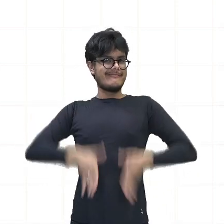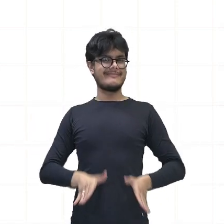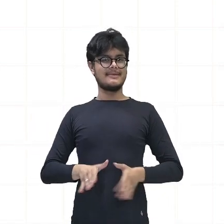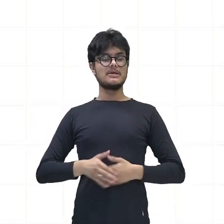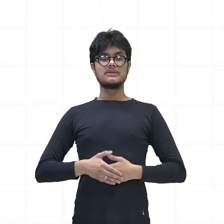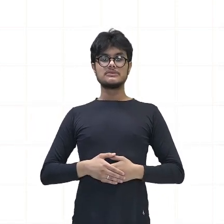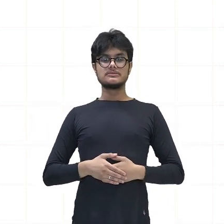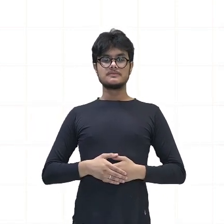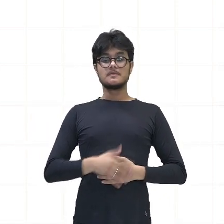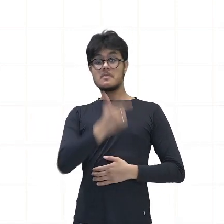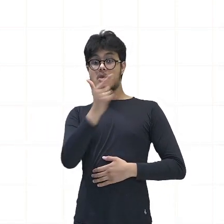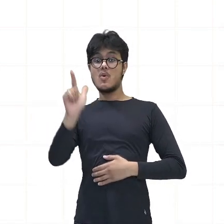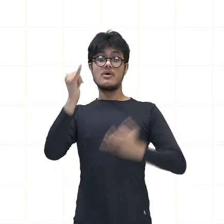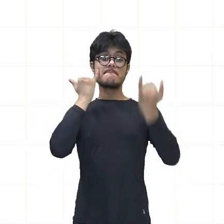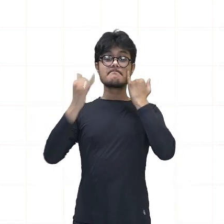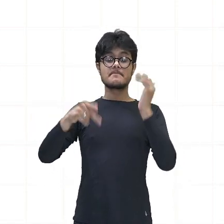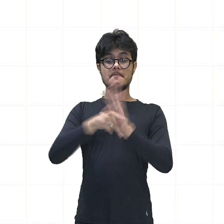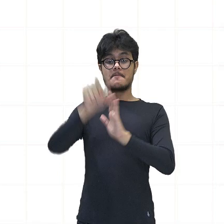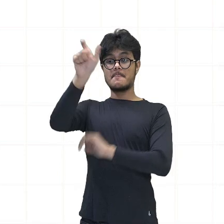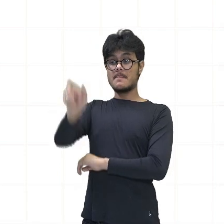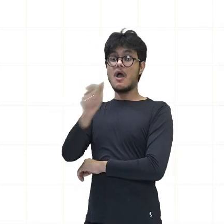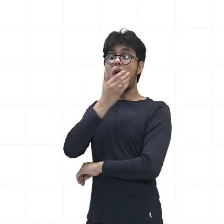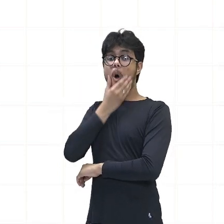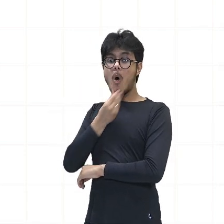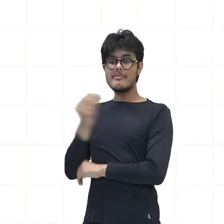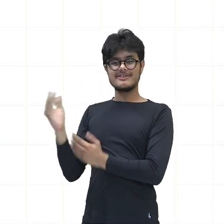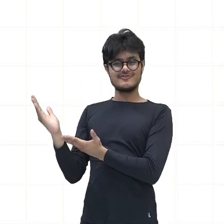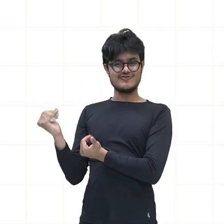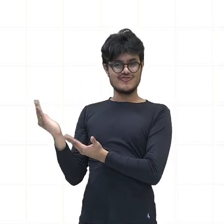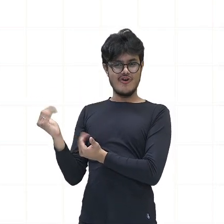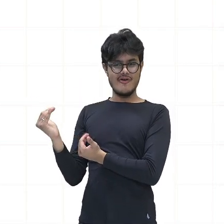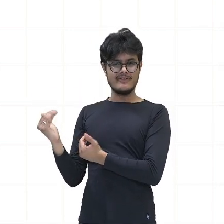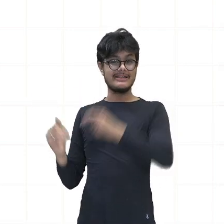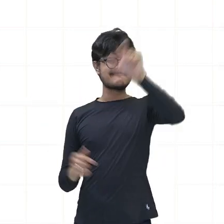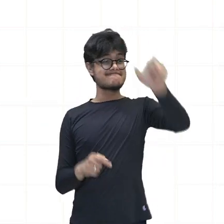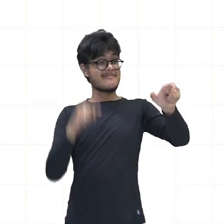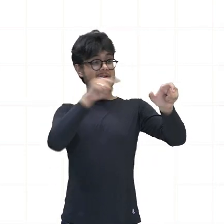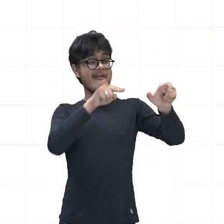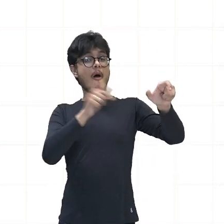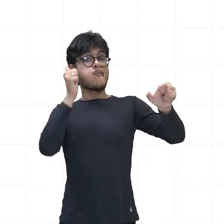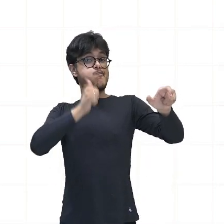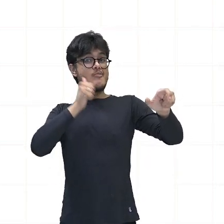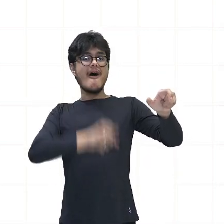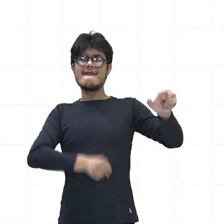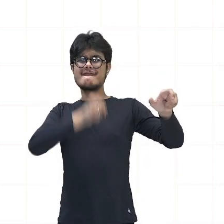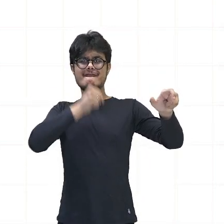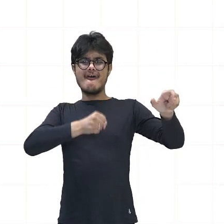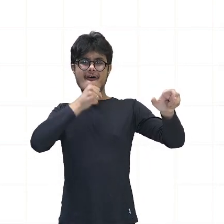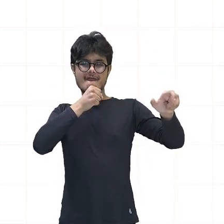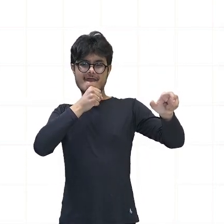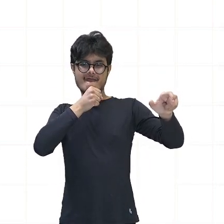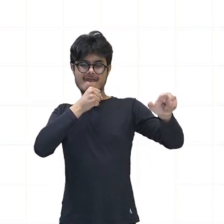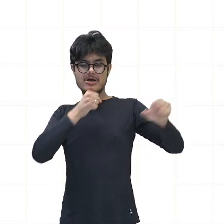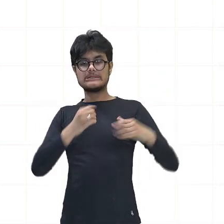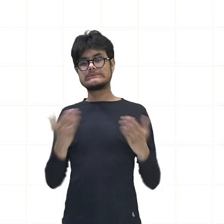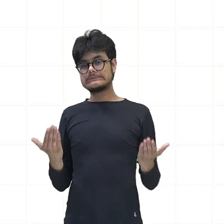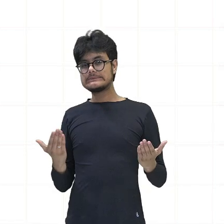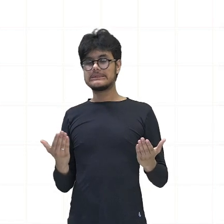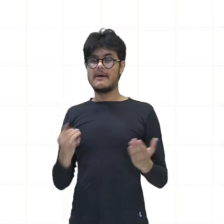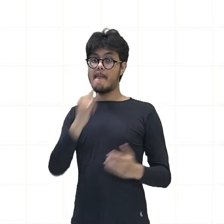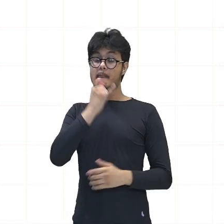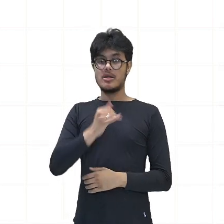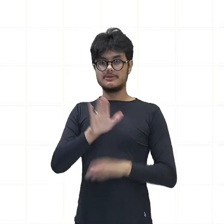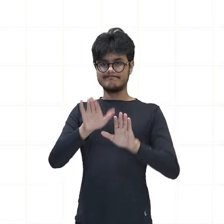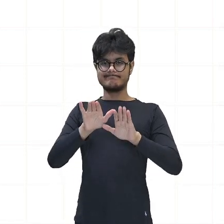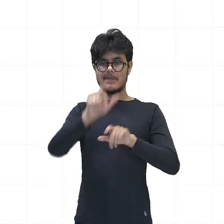dado aí é que a população masculina é mais jovem do que a população feminina, certo? E entre a população